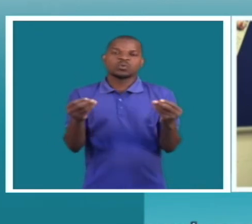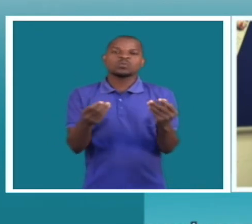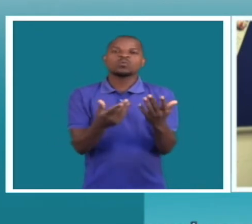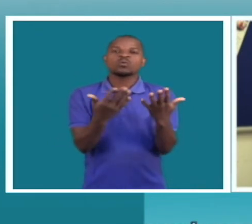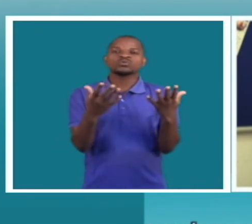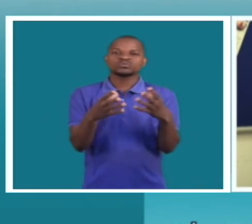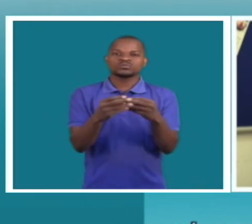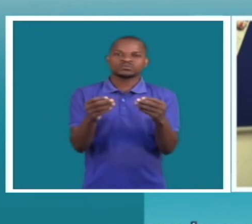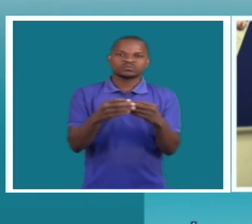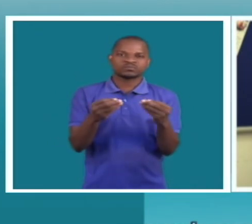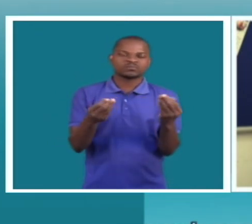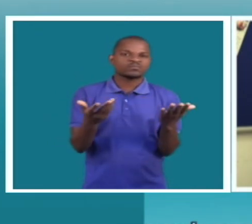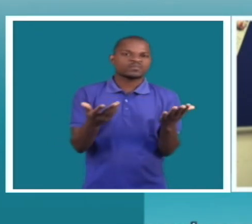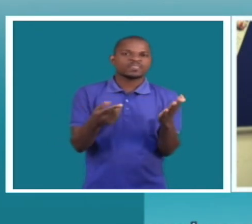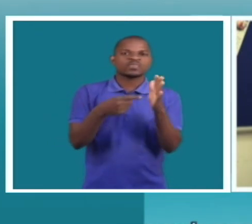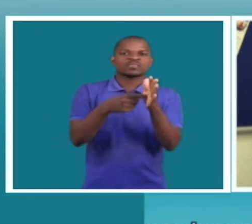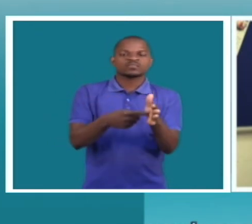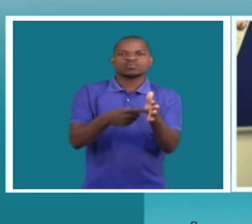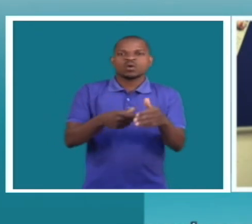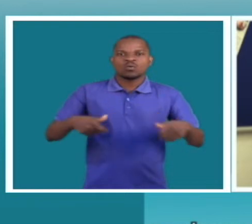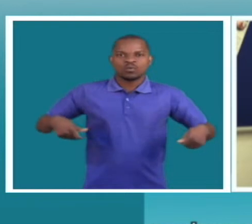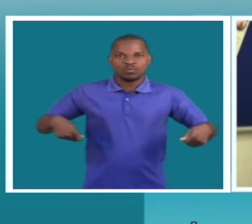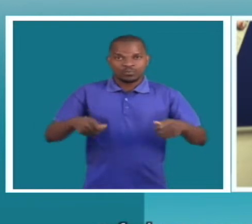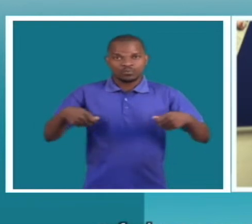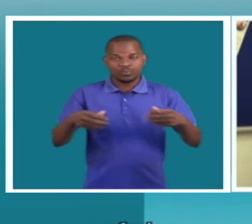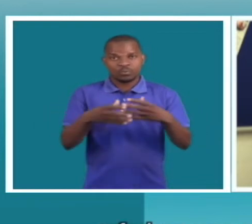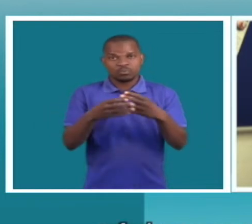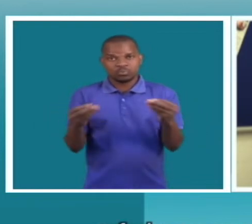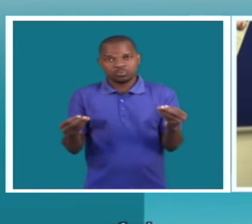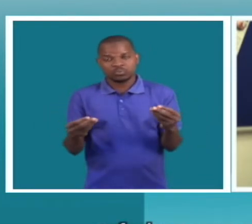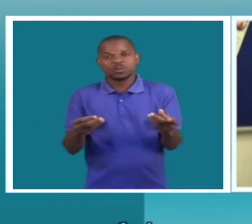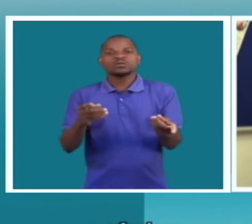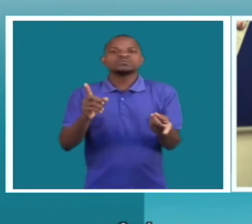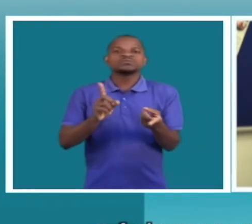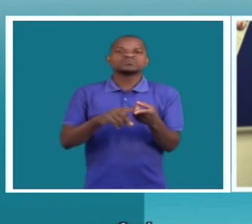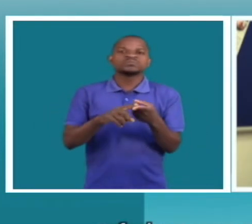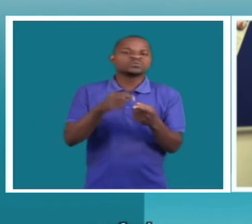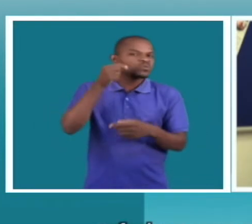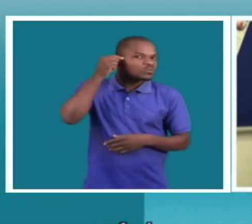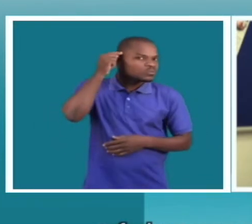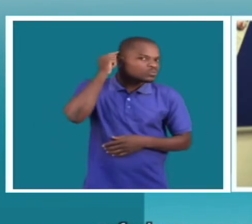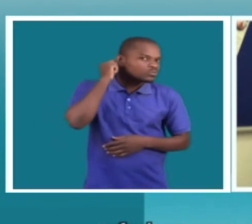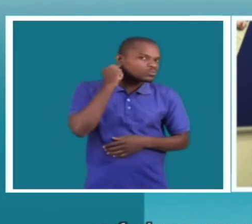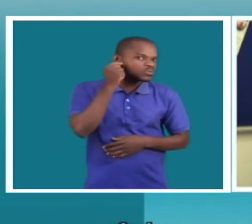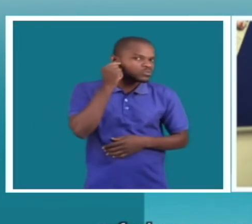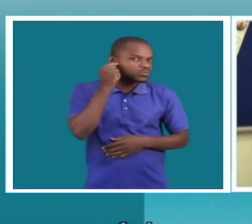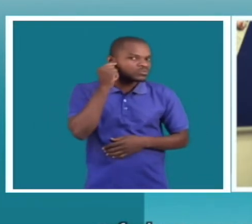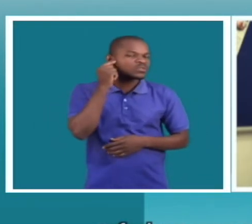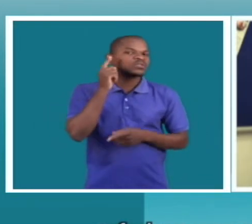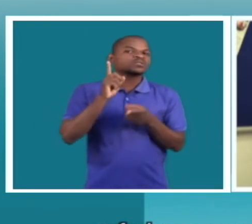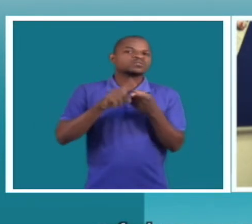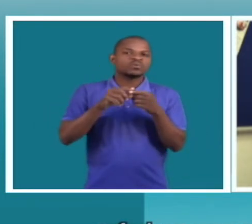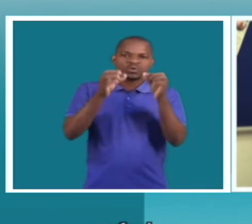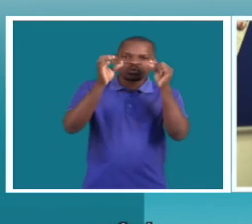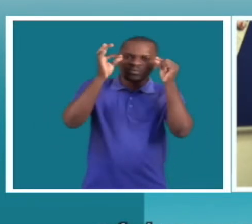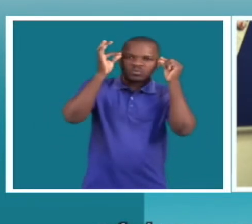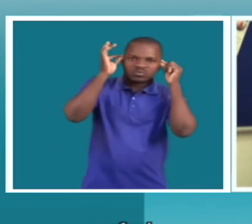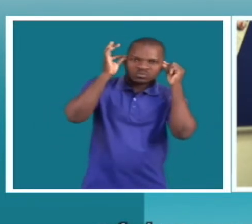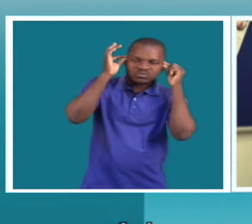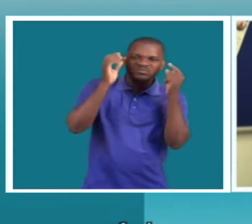perderam a maior parte dos seus meios de compensação? Referimos-nos a cadeiras de roda? Referimos-nos a aparelhos aurícolas?